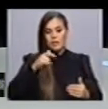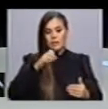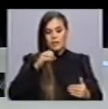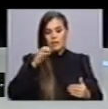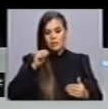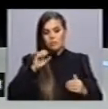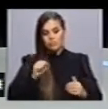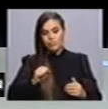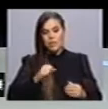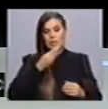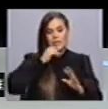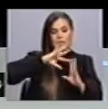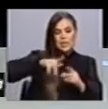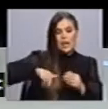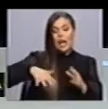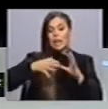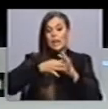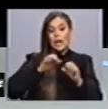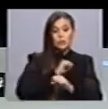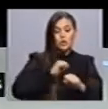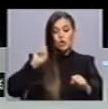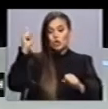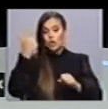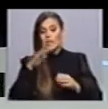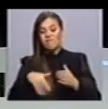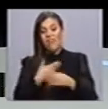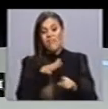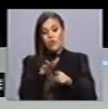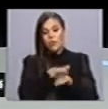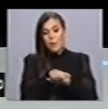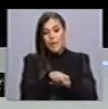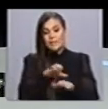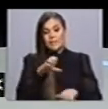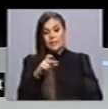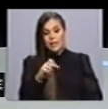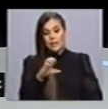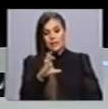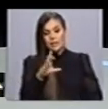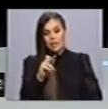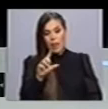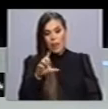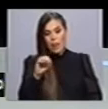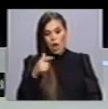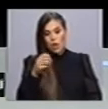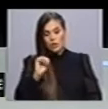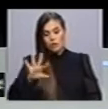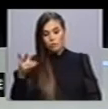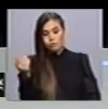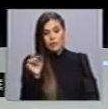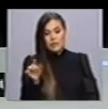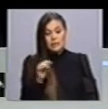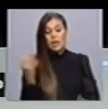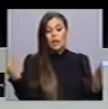uma grande influência, precisamente no sentido da orientação dos cachalotes e, portanto, é natural nós termos este tipo de acontecimentos que,